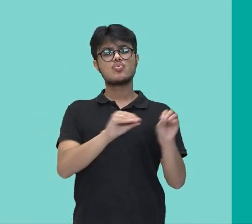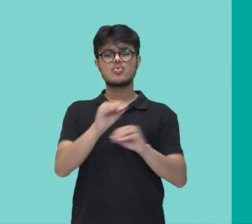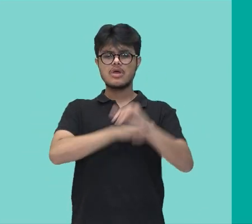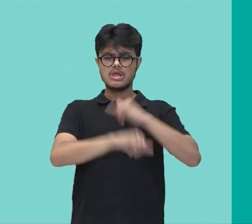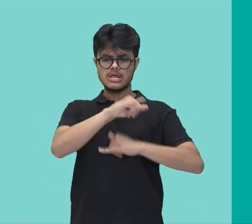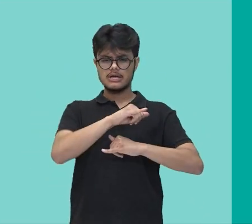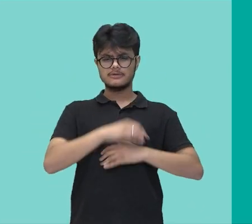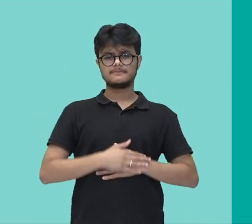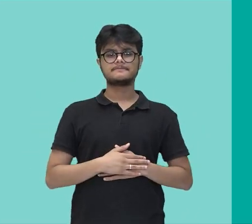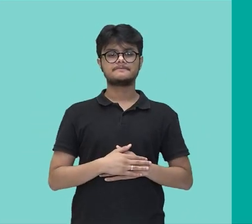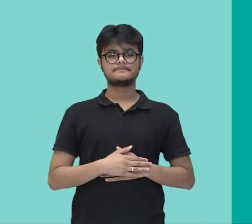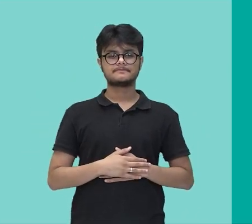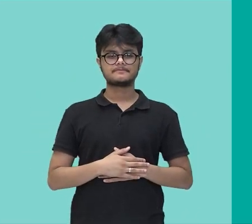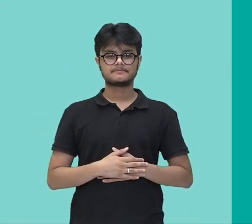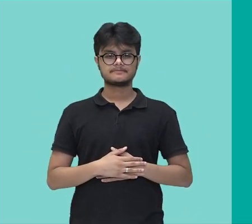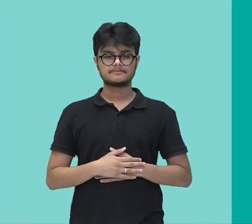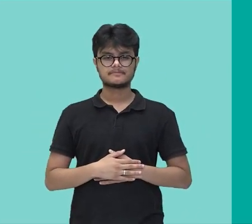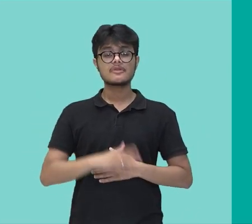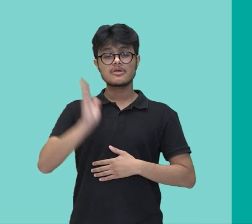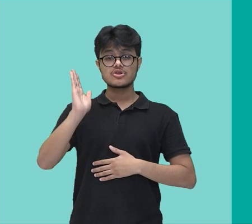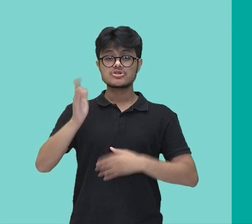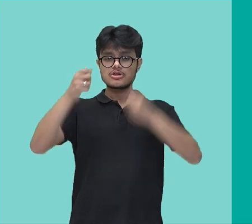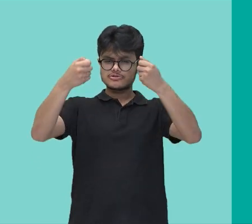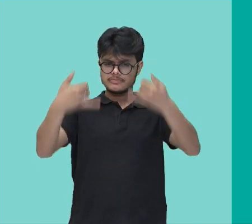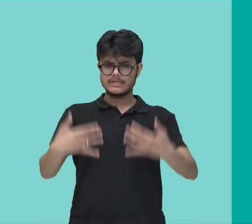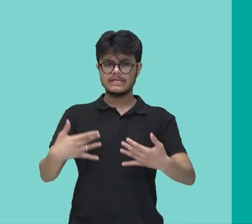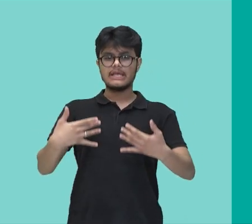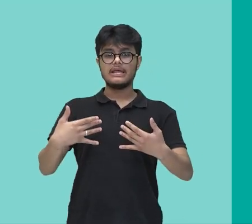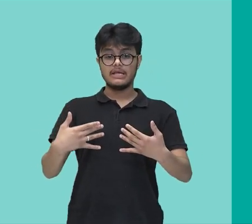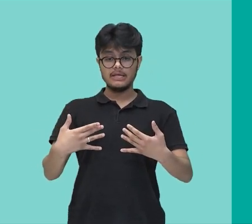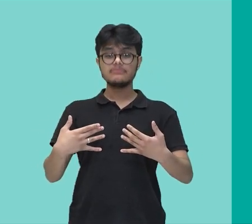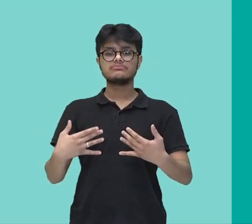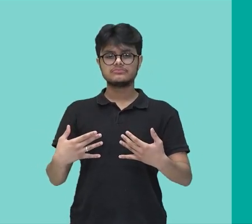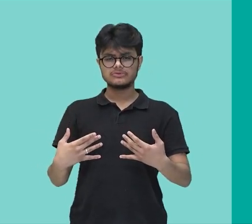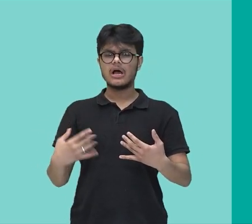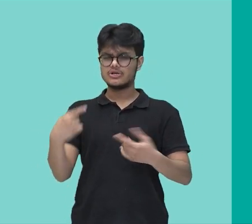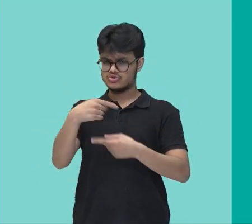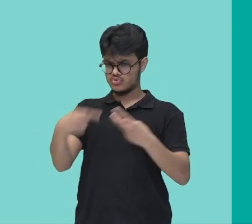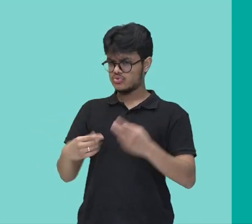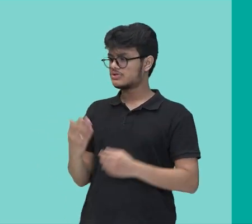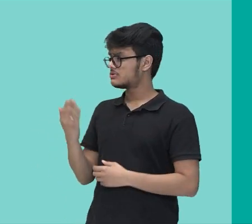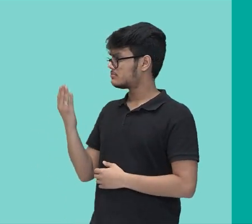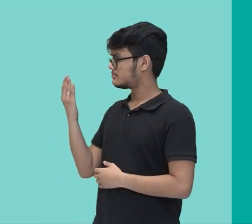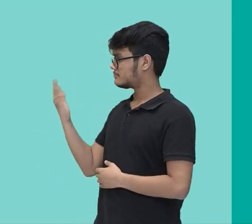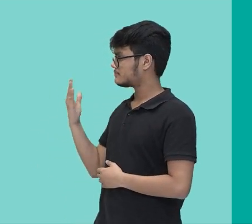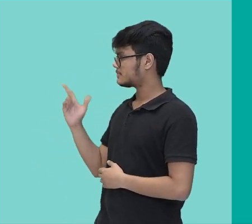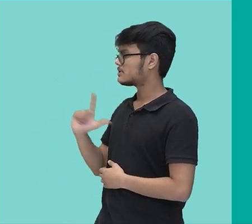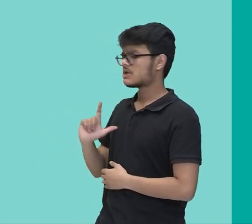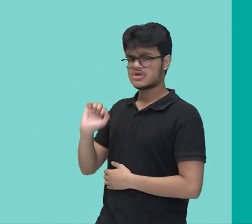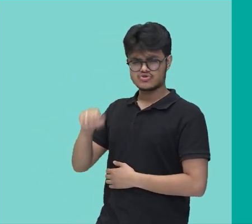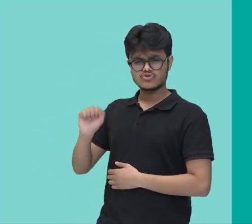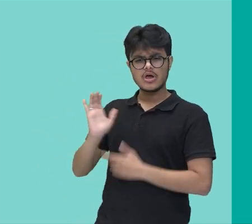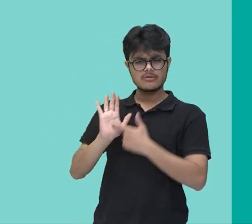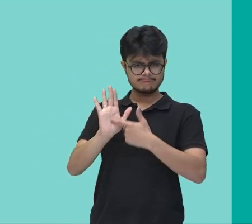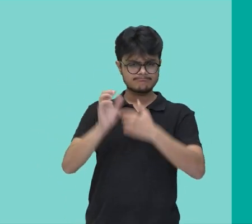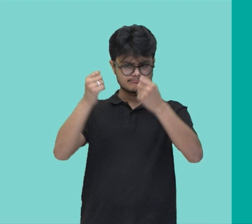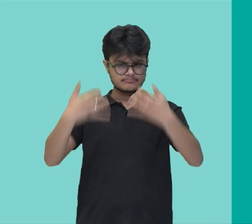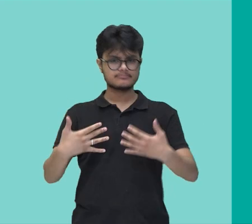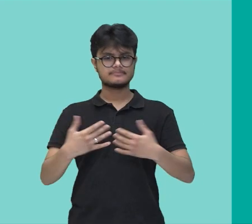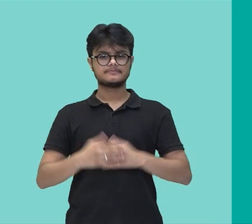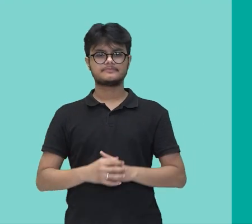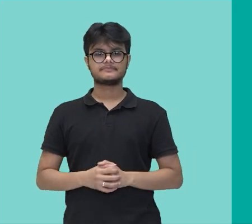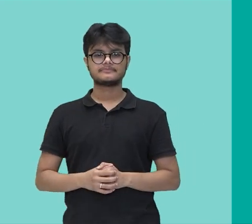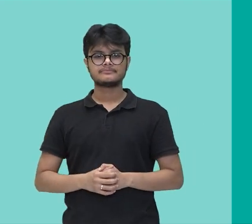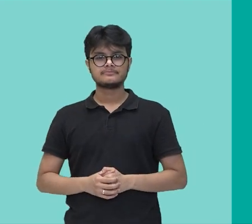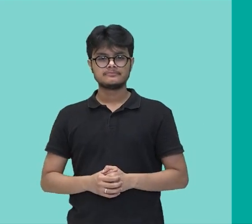que vai estar acontecendo. Eu já citei sobre a radiação e irradiação, que é por ondas eletromagnéticas. Eu citei a